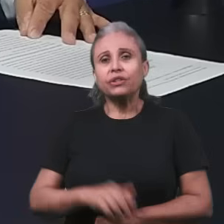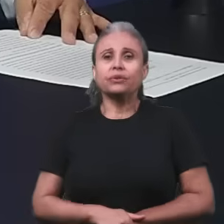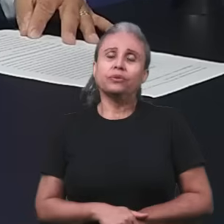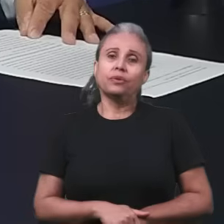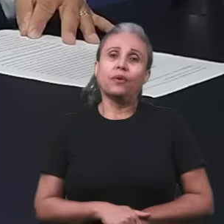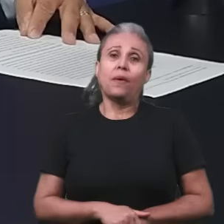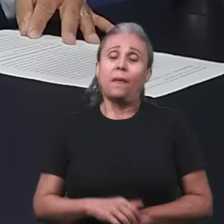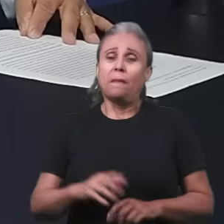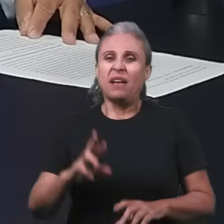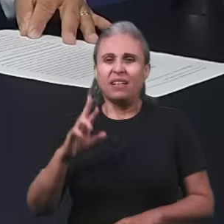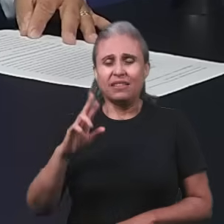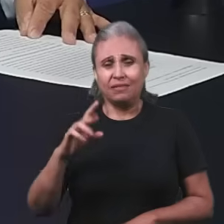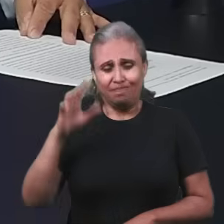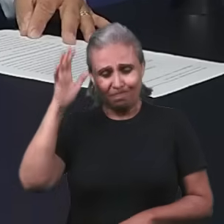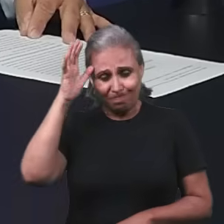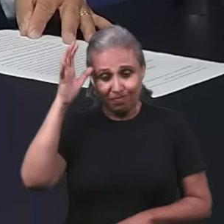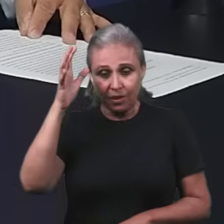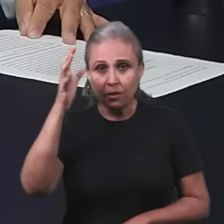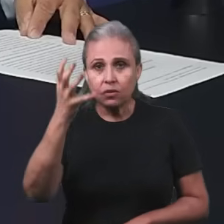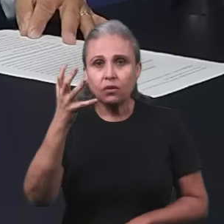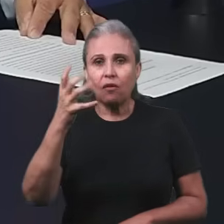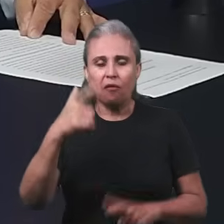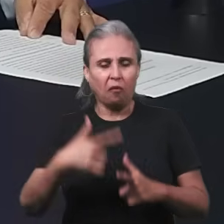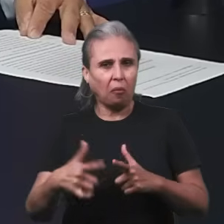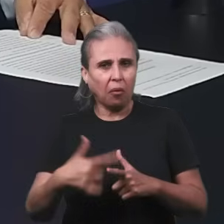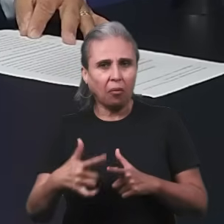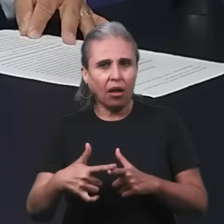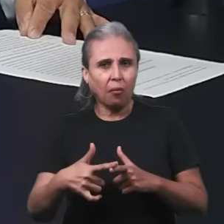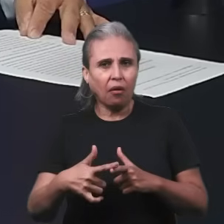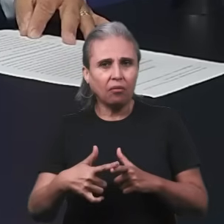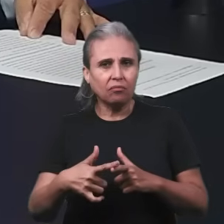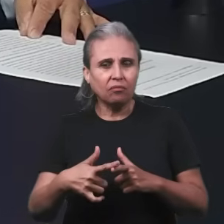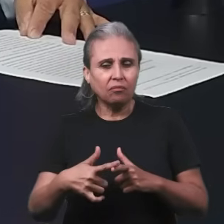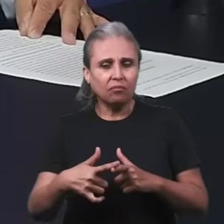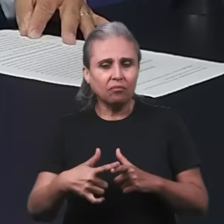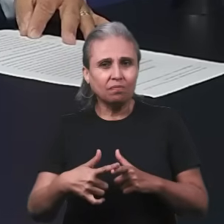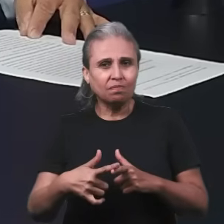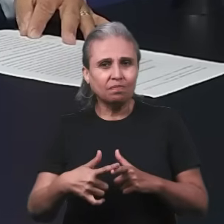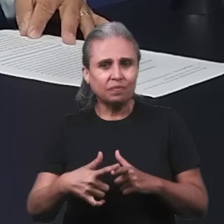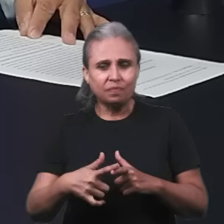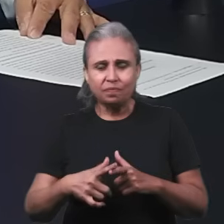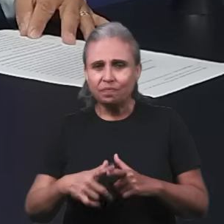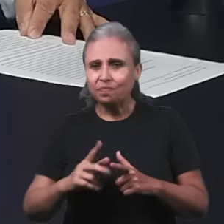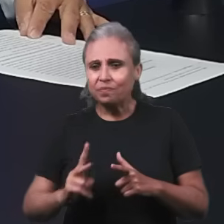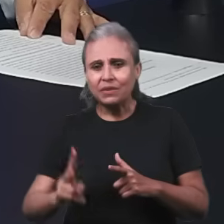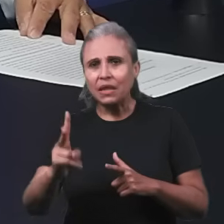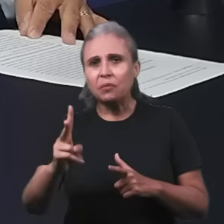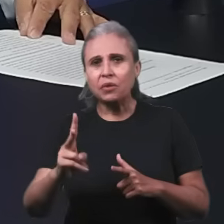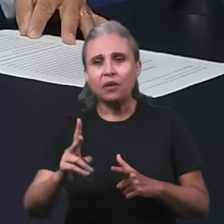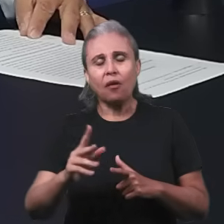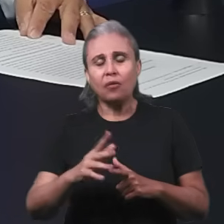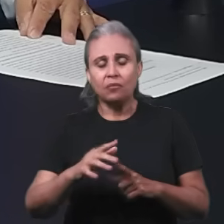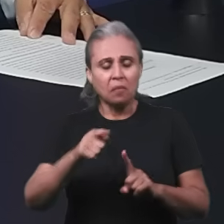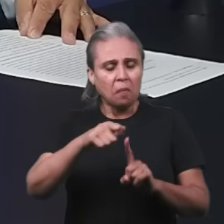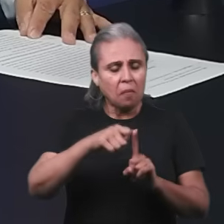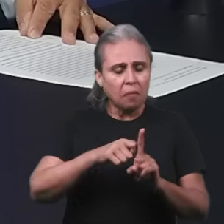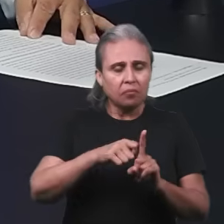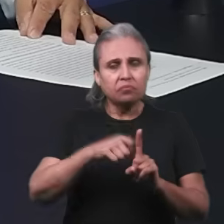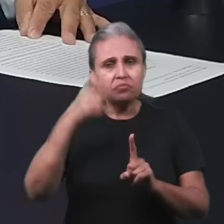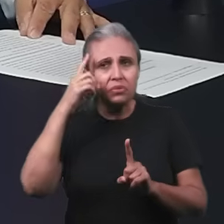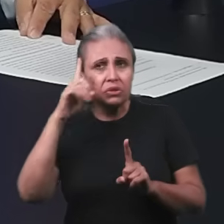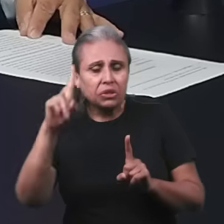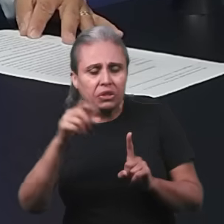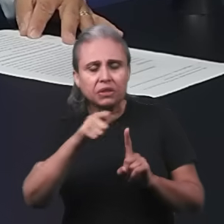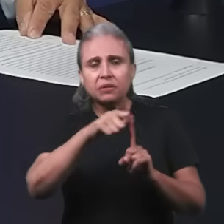mas isso resolve o problema do homem de forma temporária, né? Passa alguns dias, alguns meses e o problema está lá de